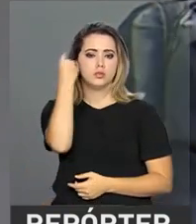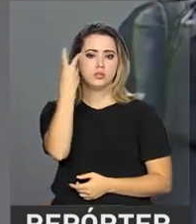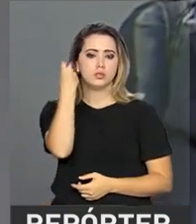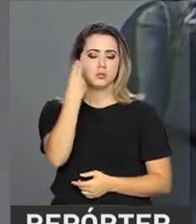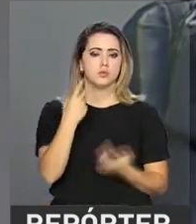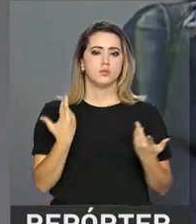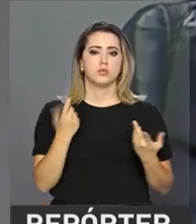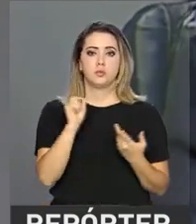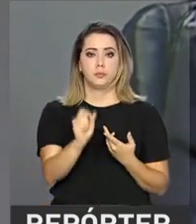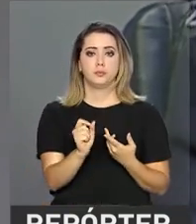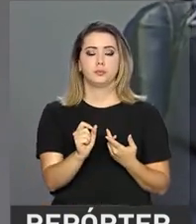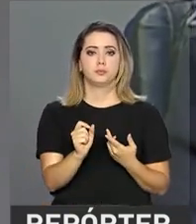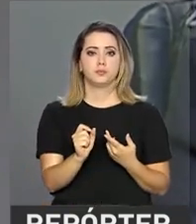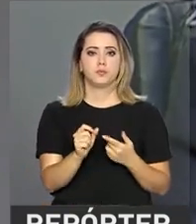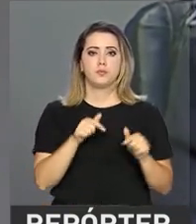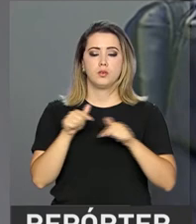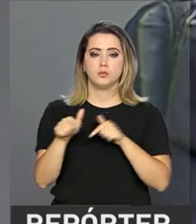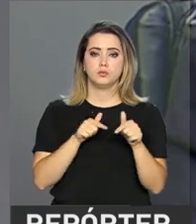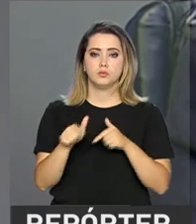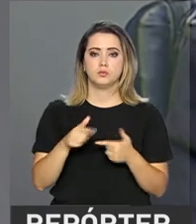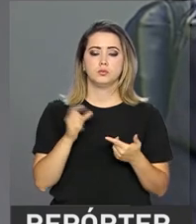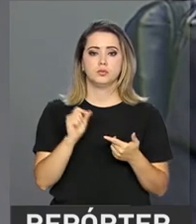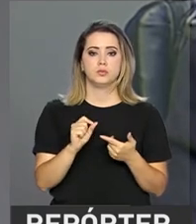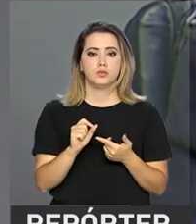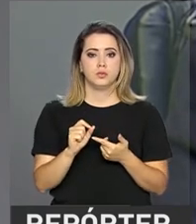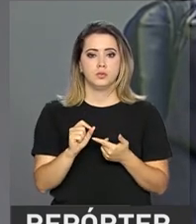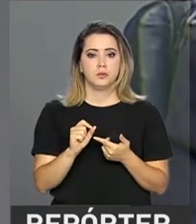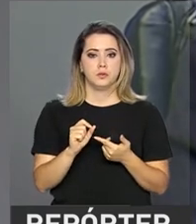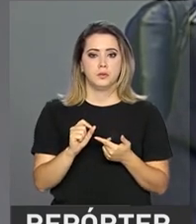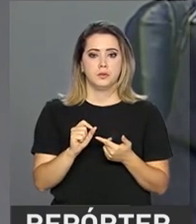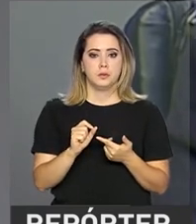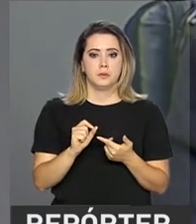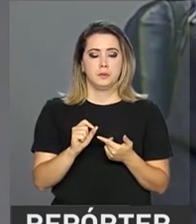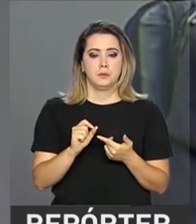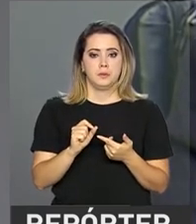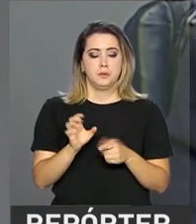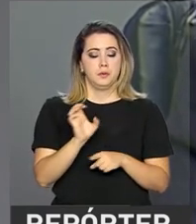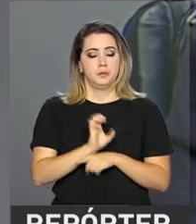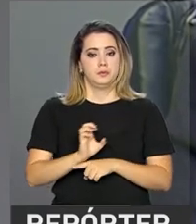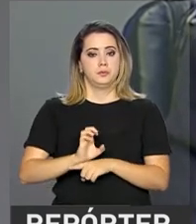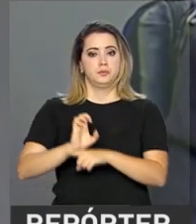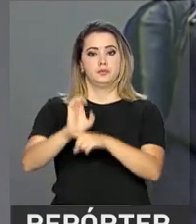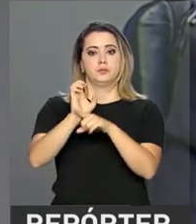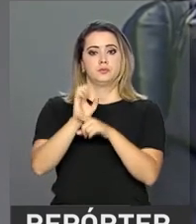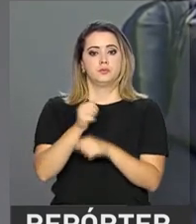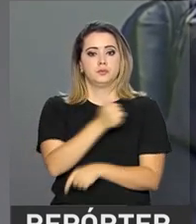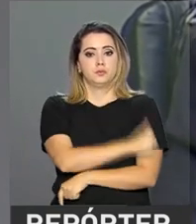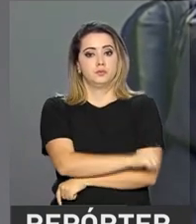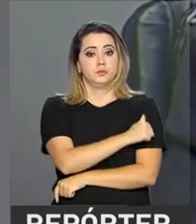a das atividades do estado do rio de janeiro